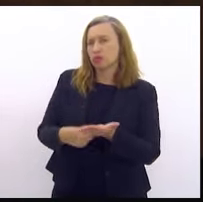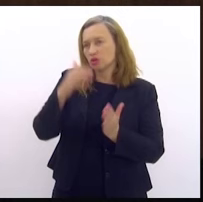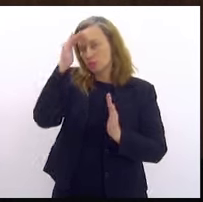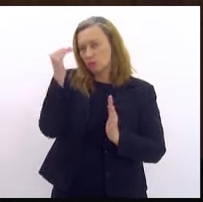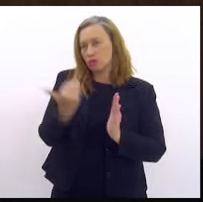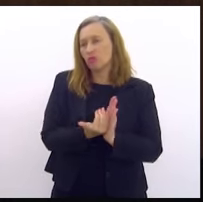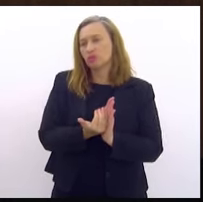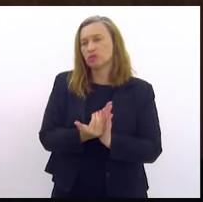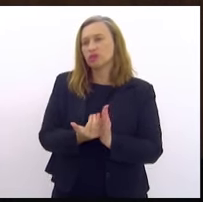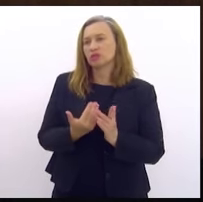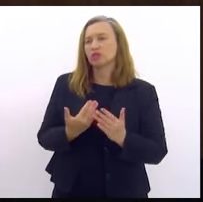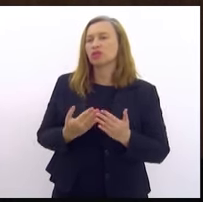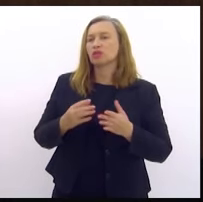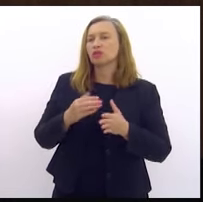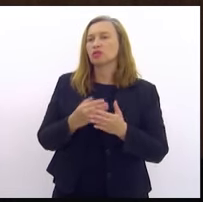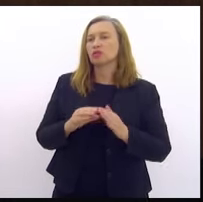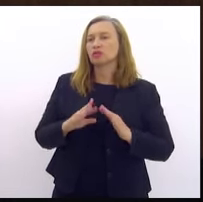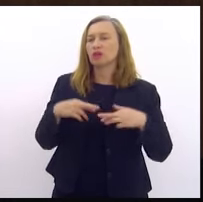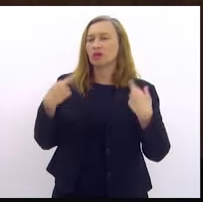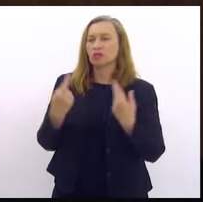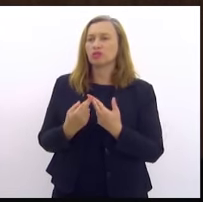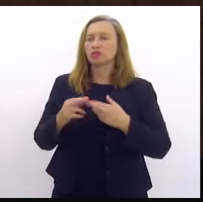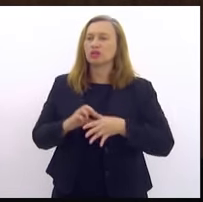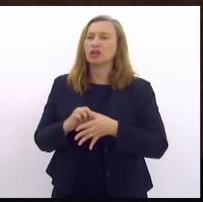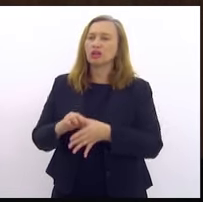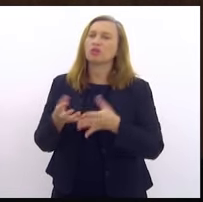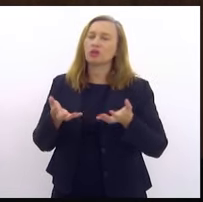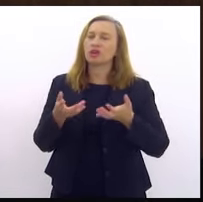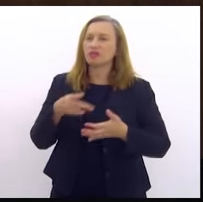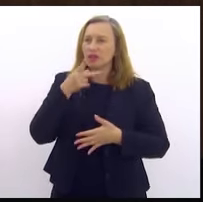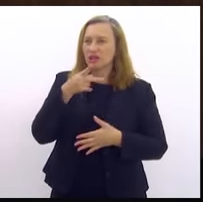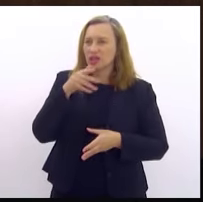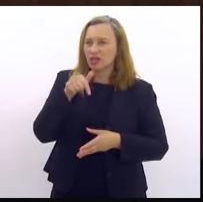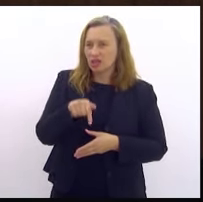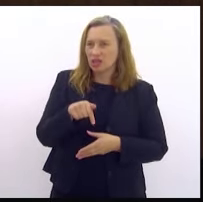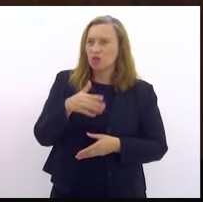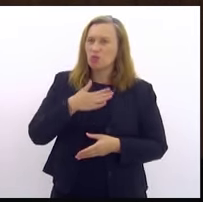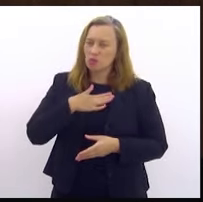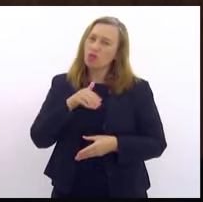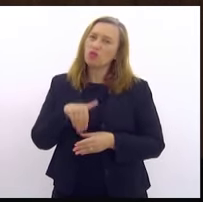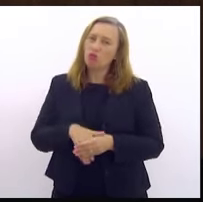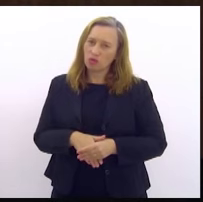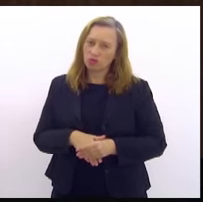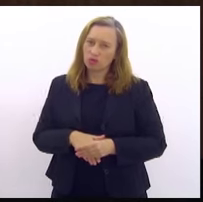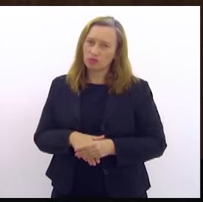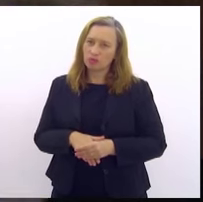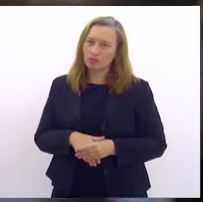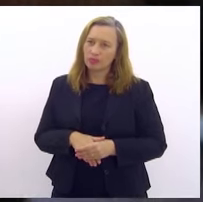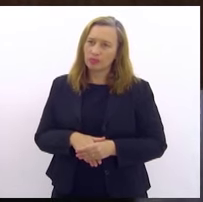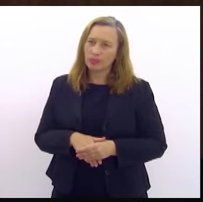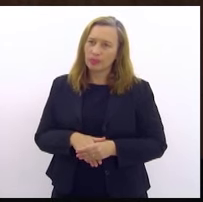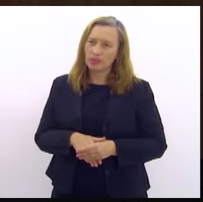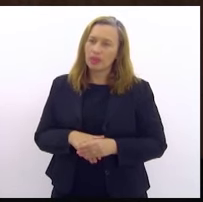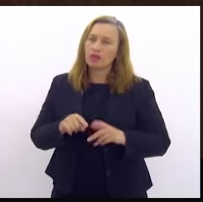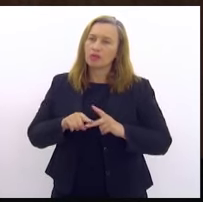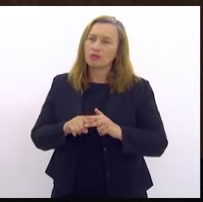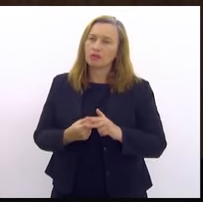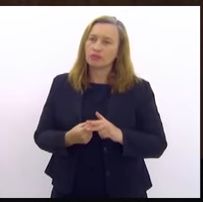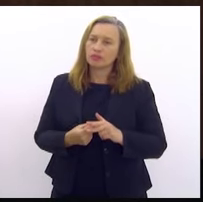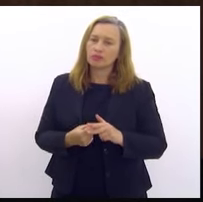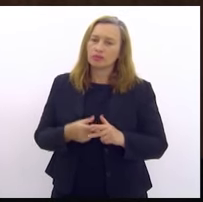no Colégio de Líderes, mas eu quero destacar aqui, votar o meu voto é pela manutenção